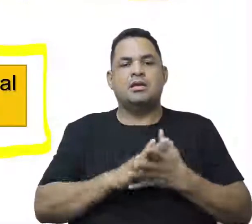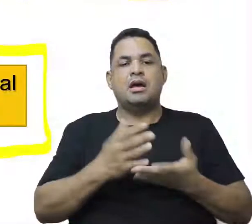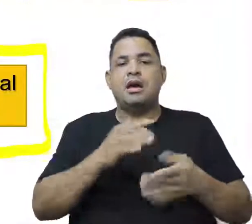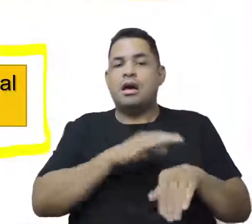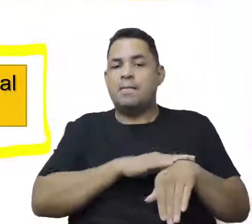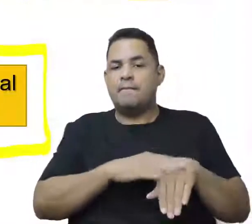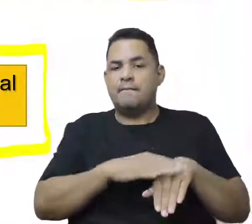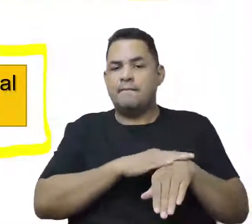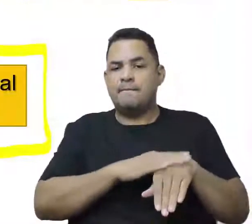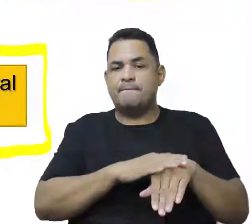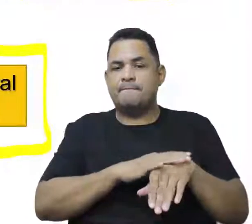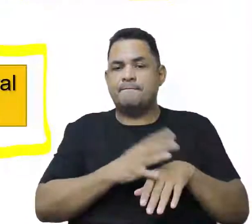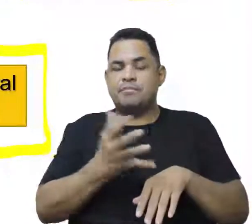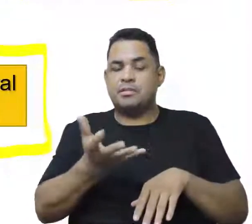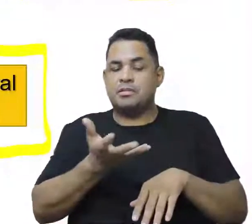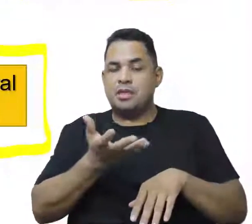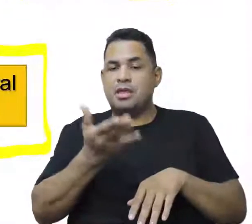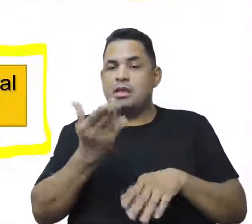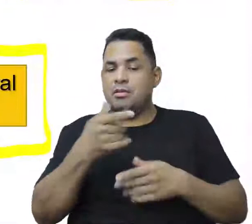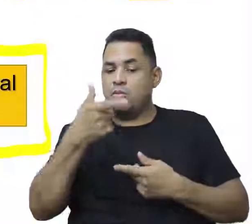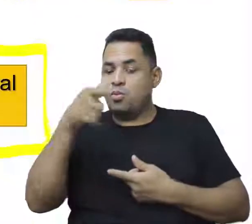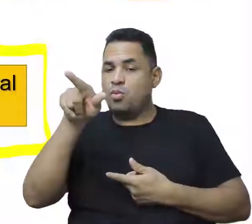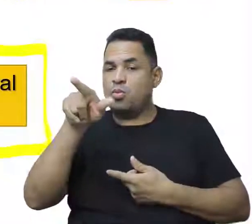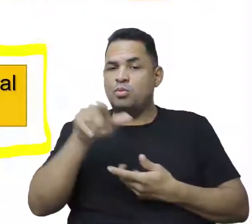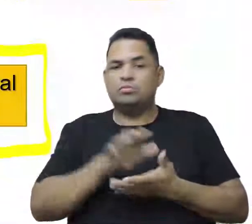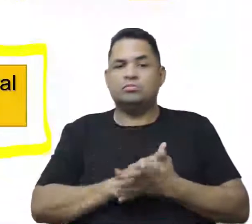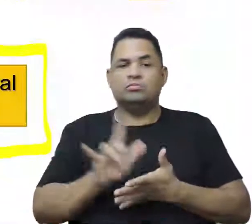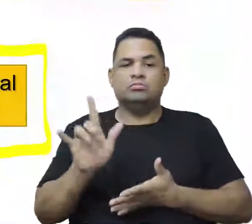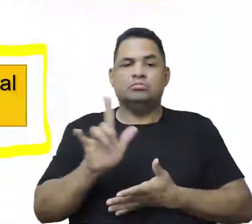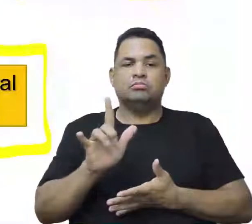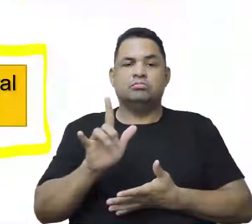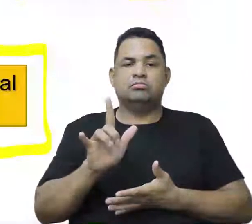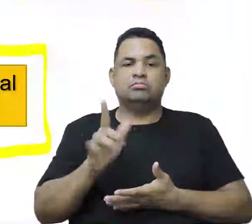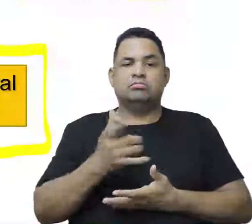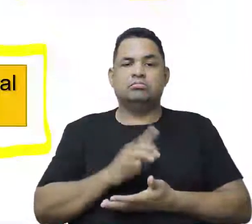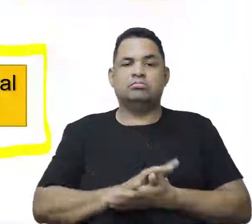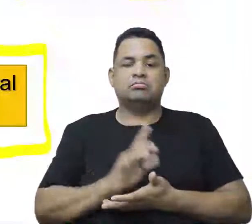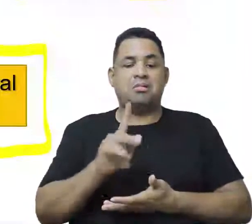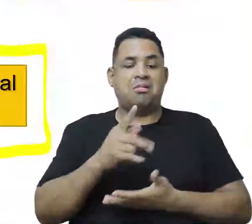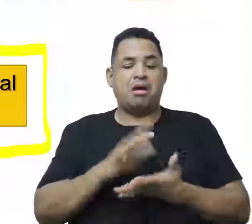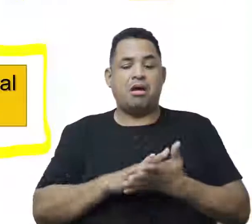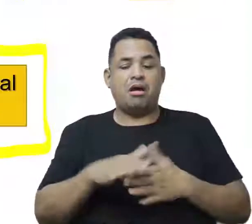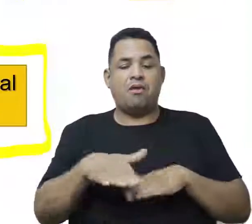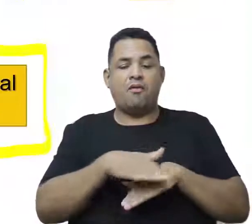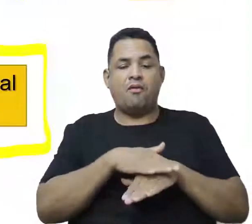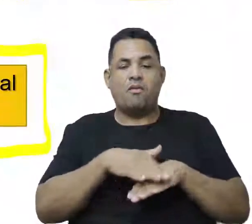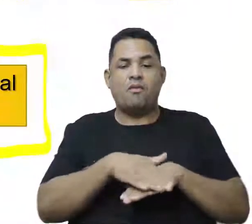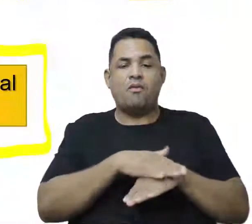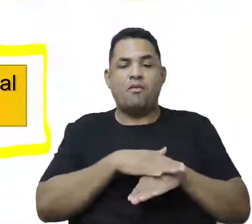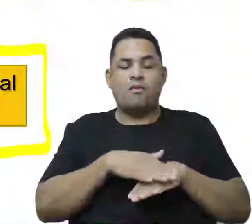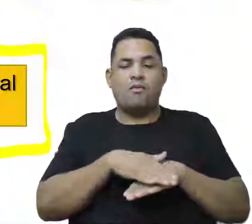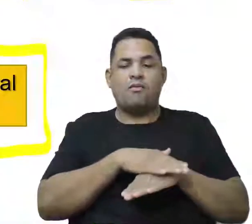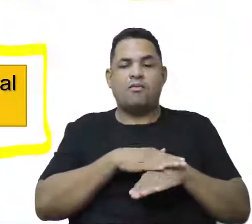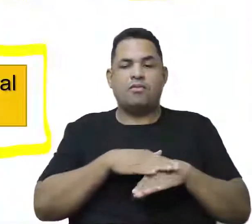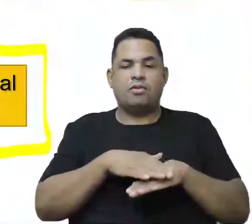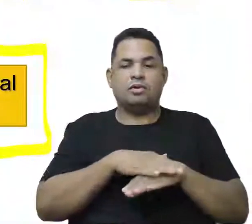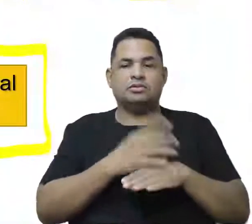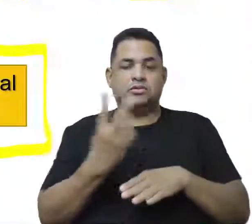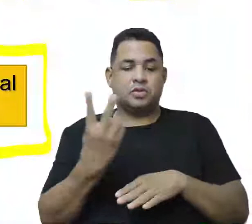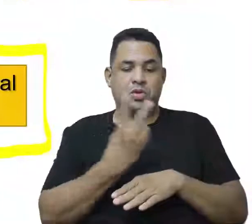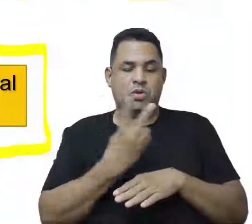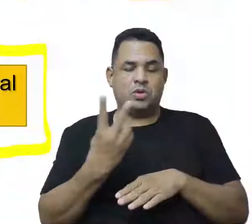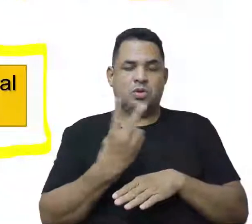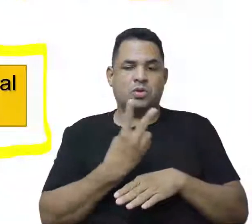mãos, interesse no oponente. Não quer ninguém na conversa, então é só nós dois ali. Só fez